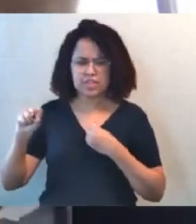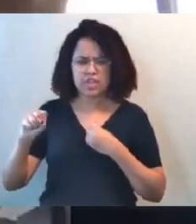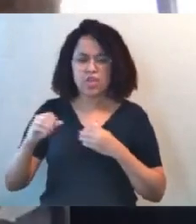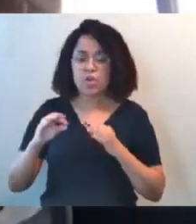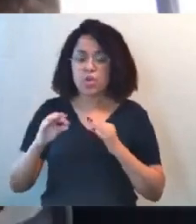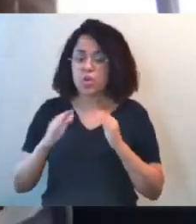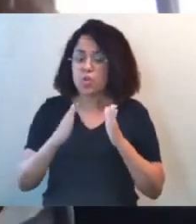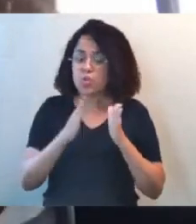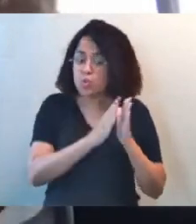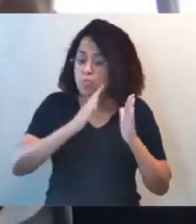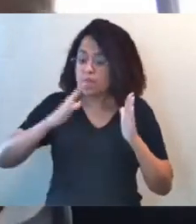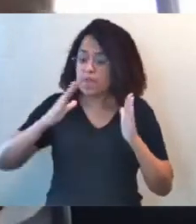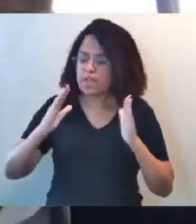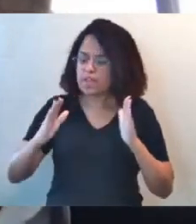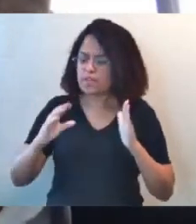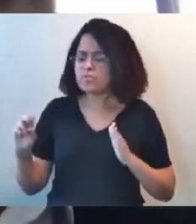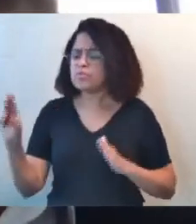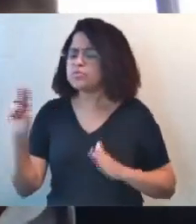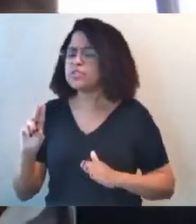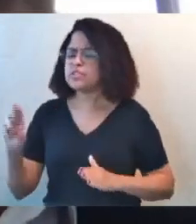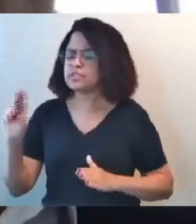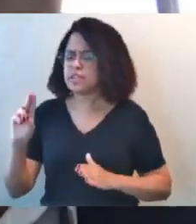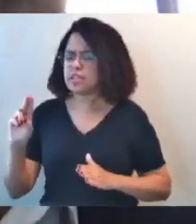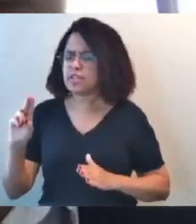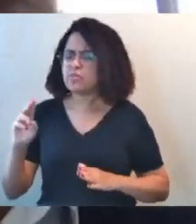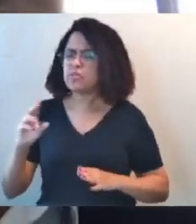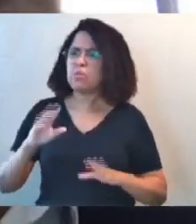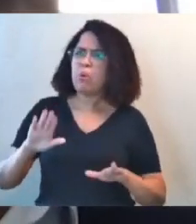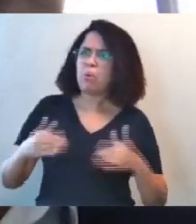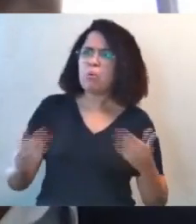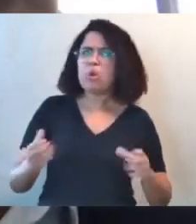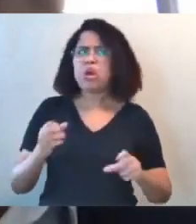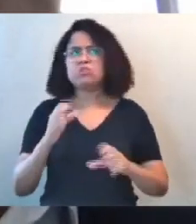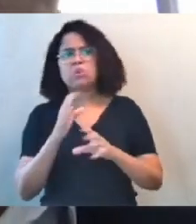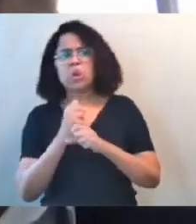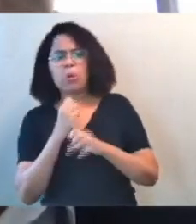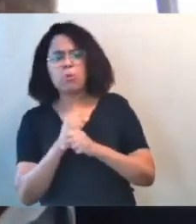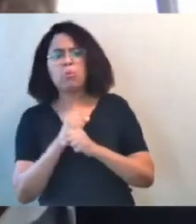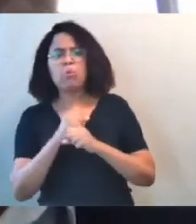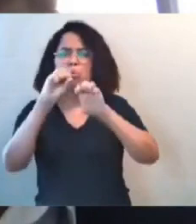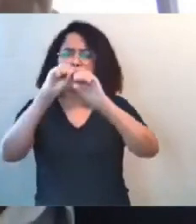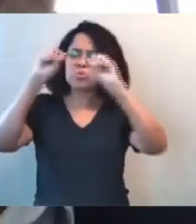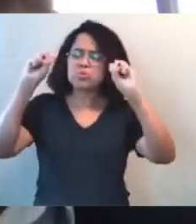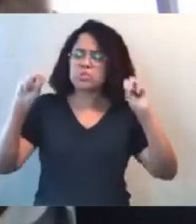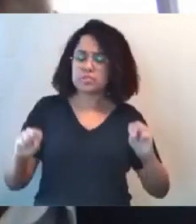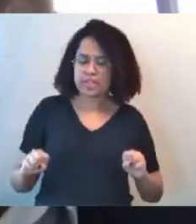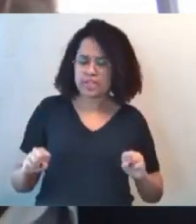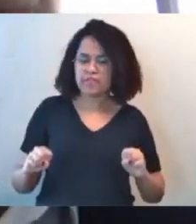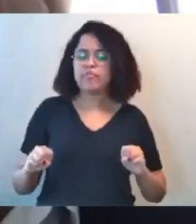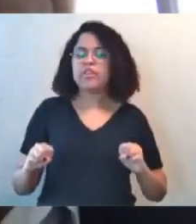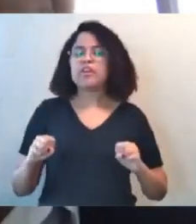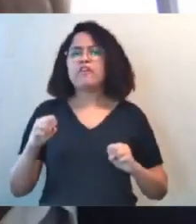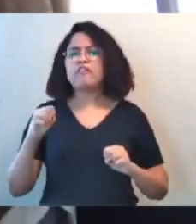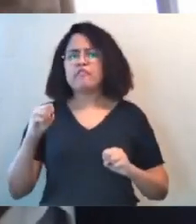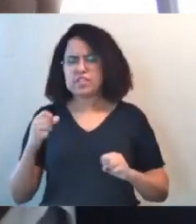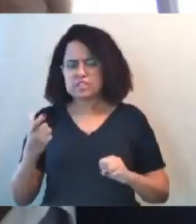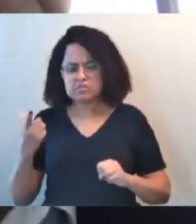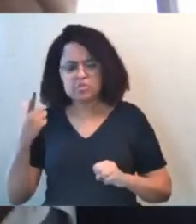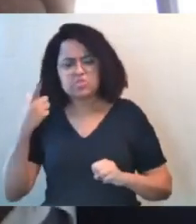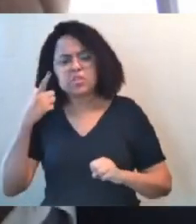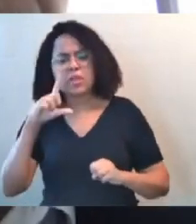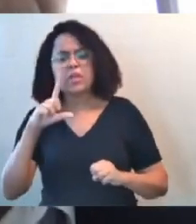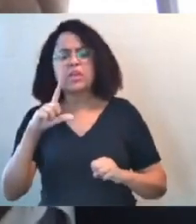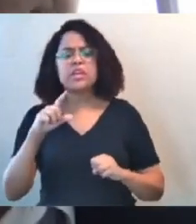utilizados. Então, quando se calcula o custo do sistema, será considerada essa vida útil até o final do